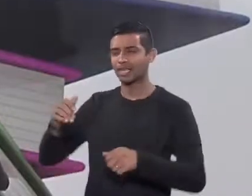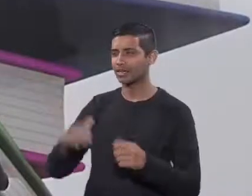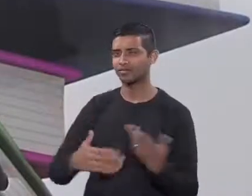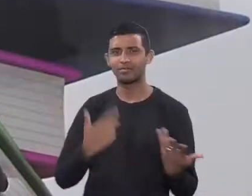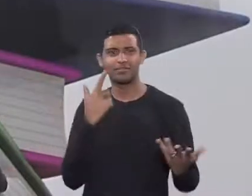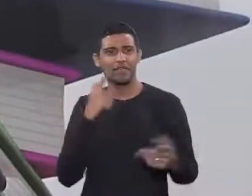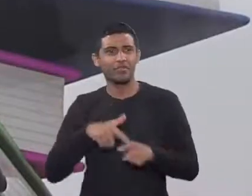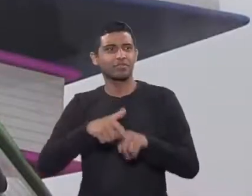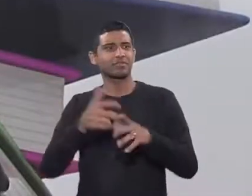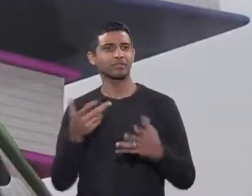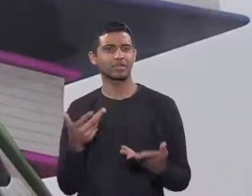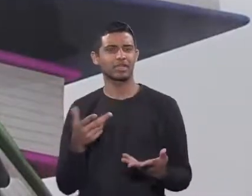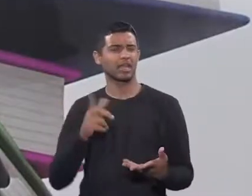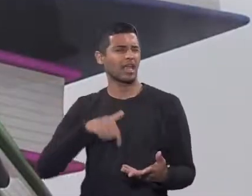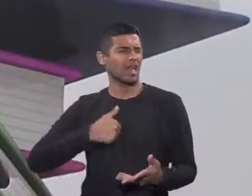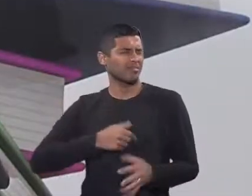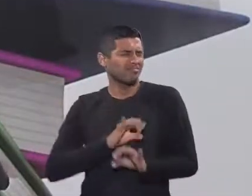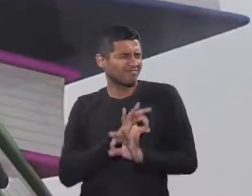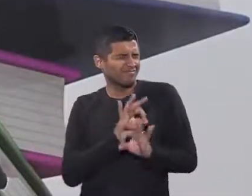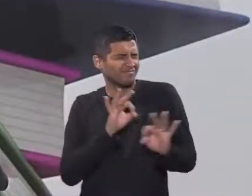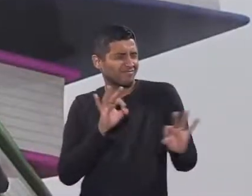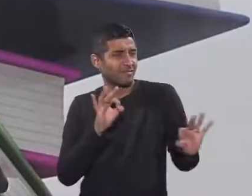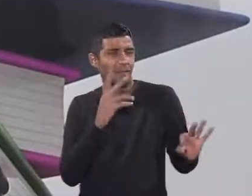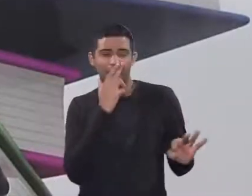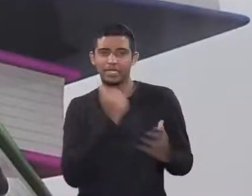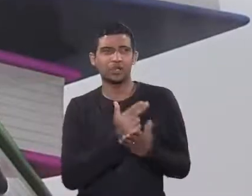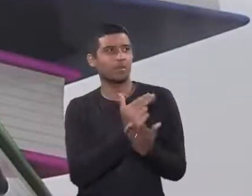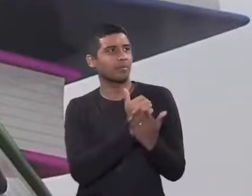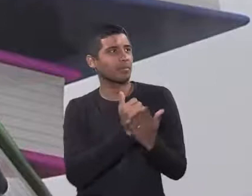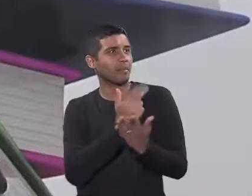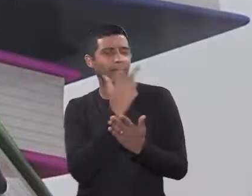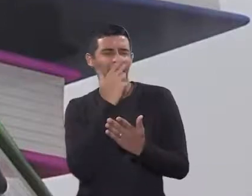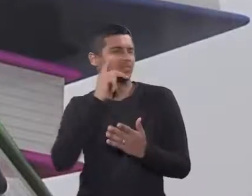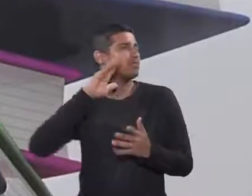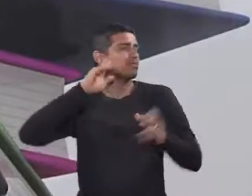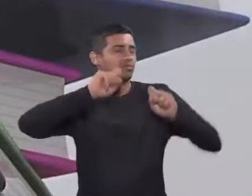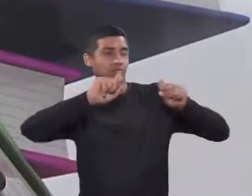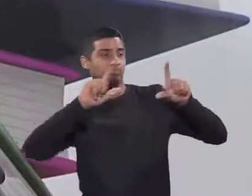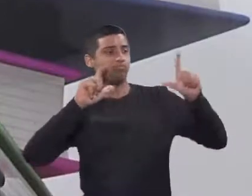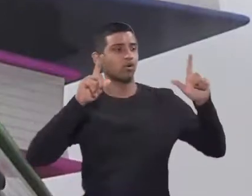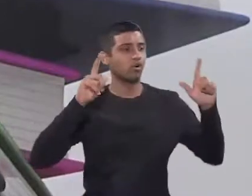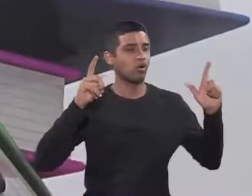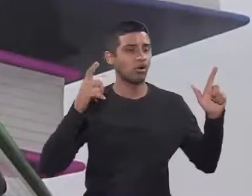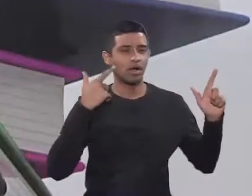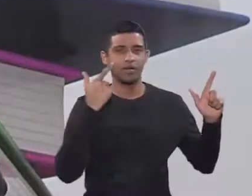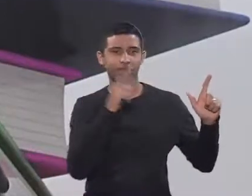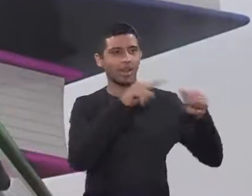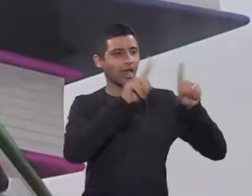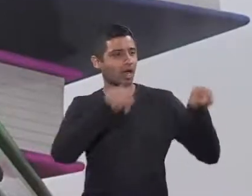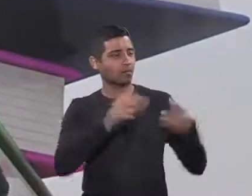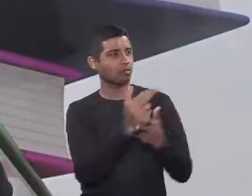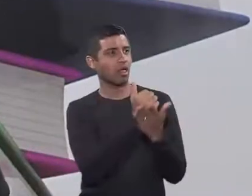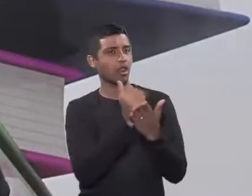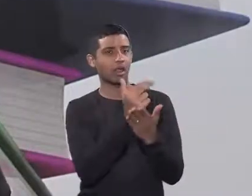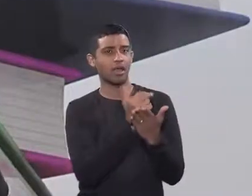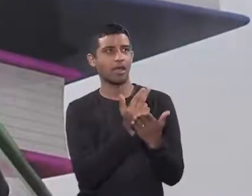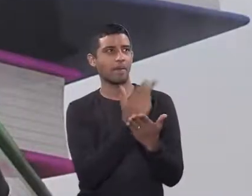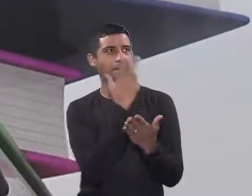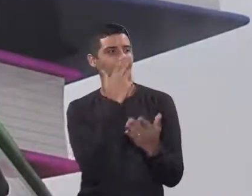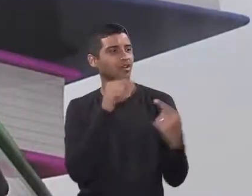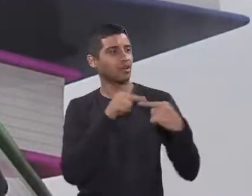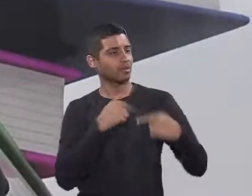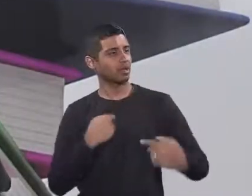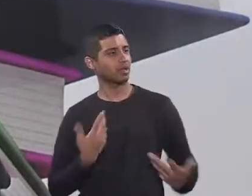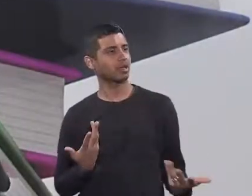Então, é sensacional. E aí, eu fiz um quadro de skatista e aquele quadro ali me representa. No momento que eu estava pintando